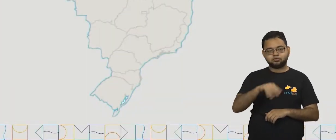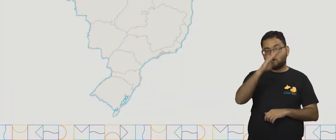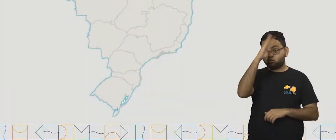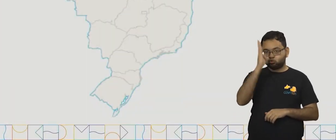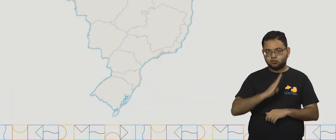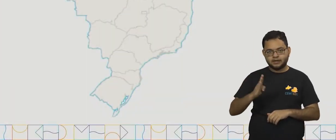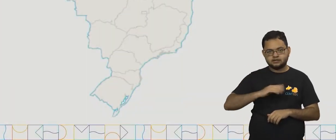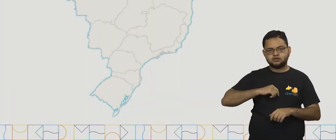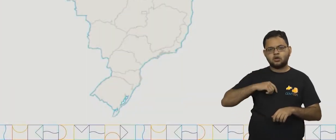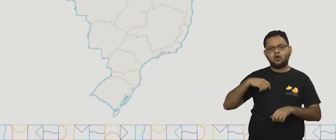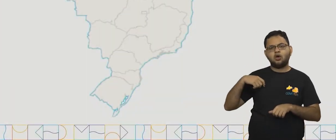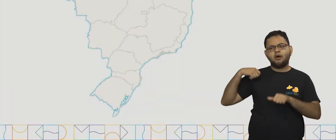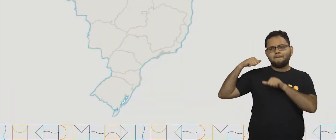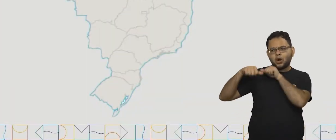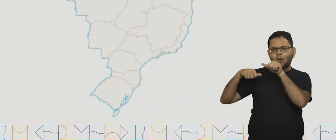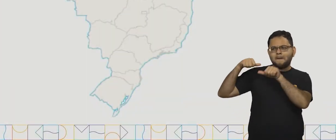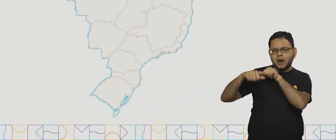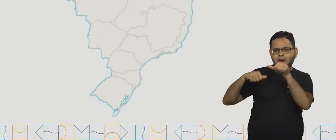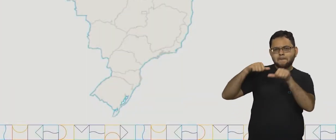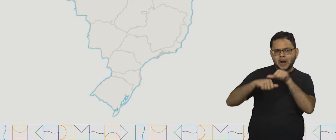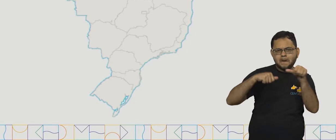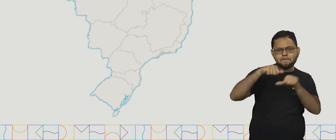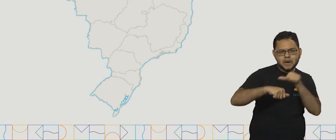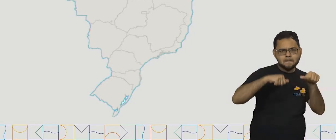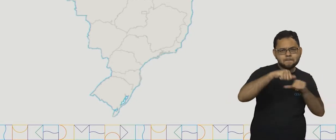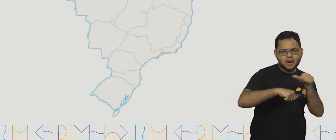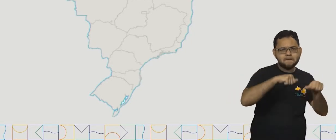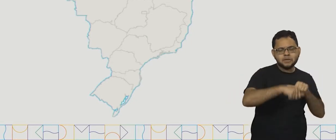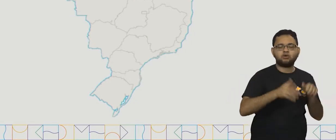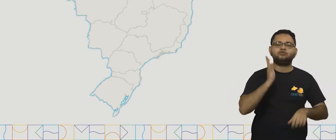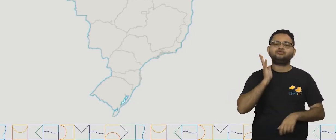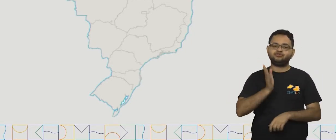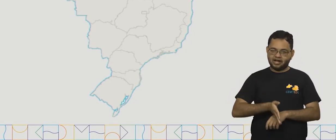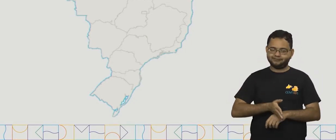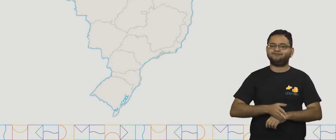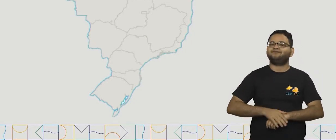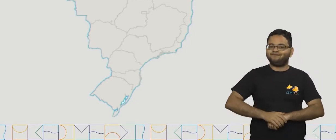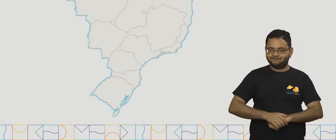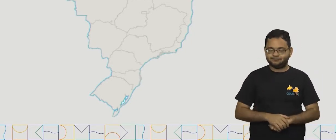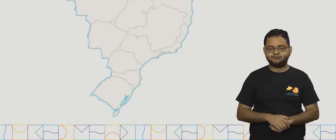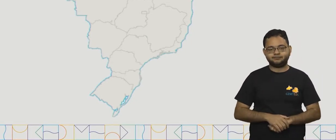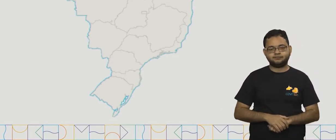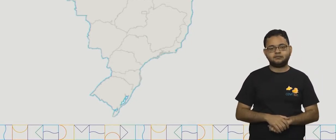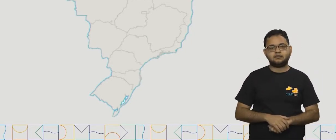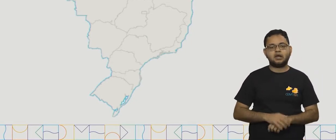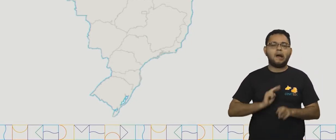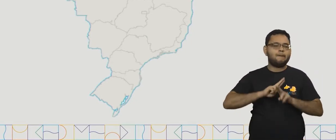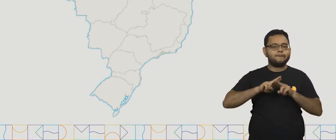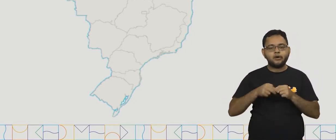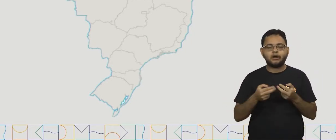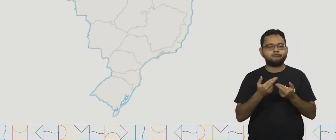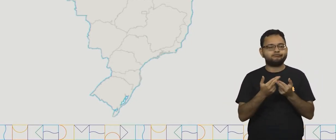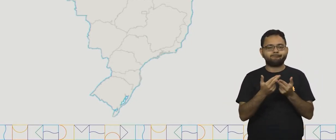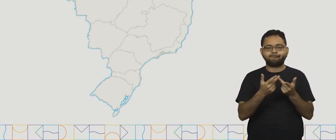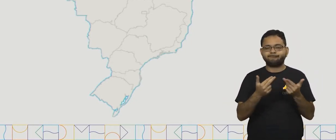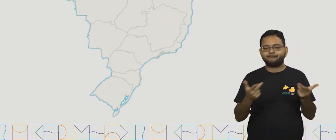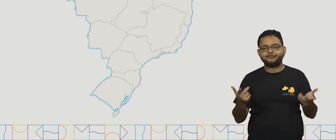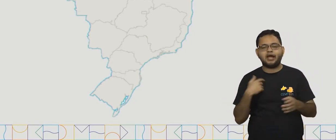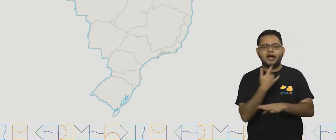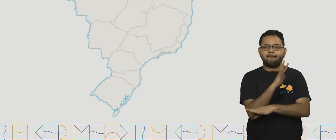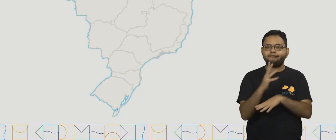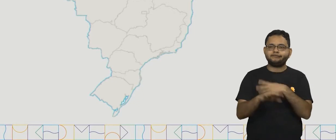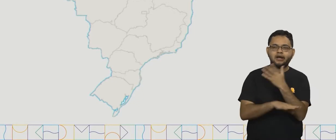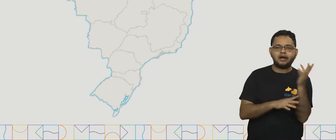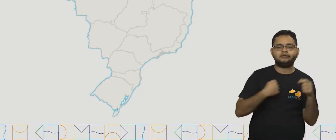sofreu diversas alterações, justamente por questões de paisagem e seus elementos, vegetação,